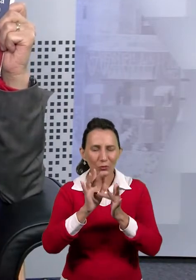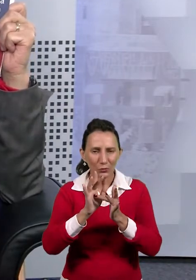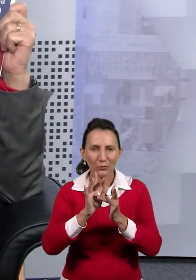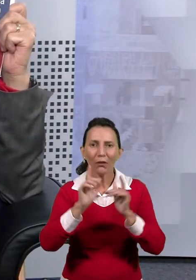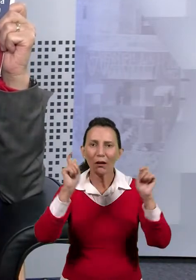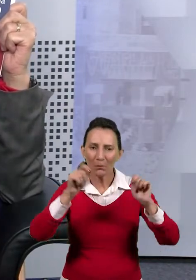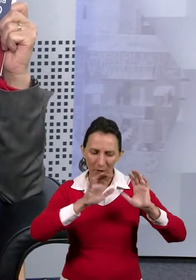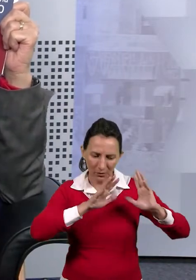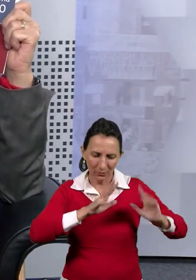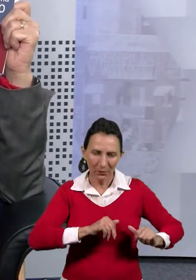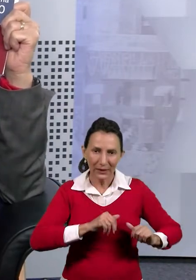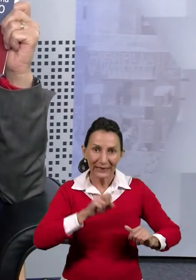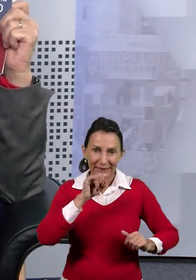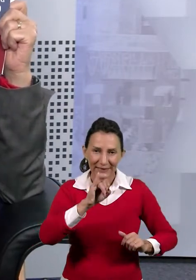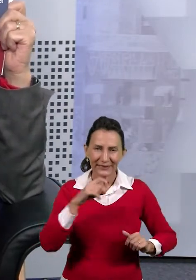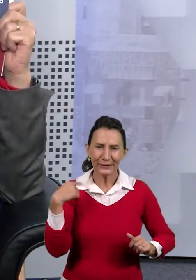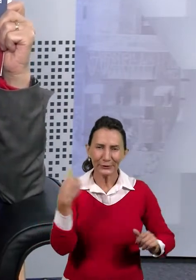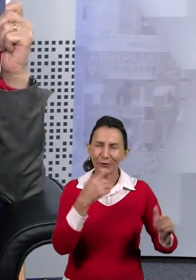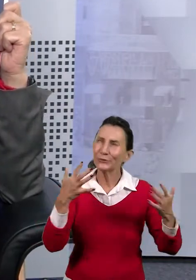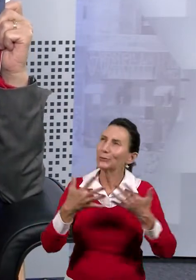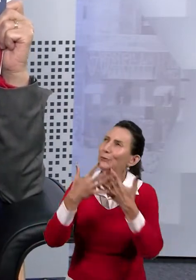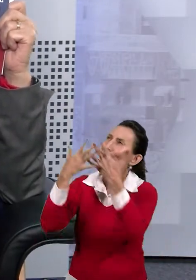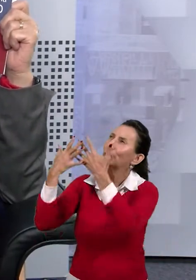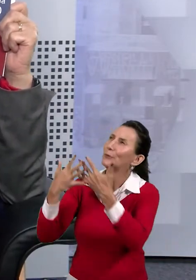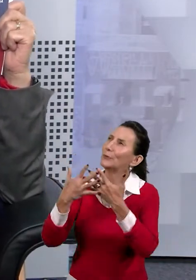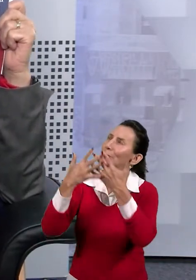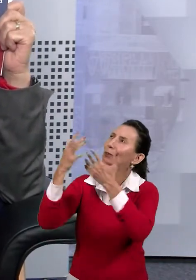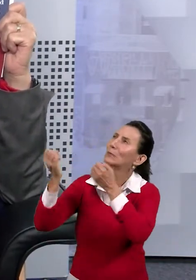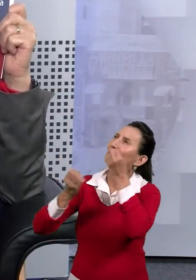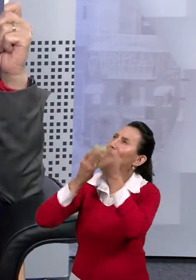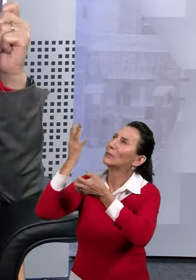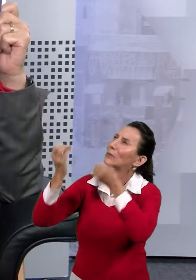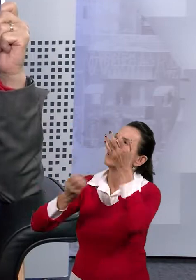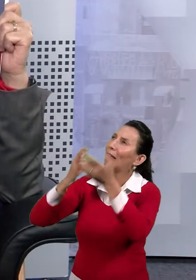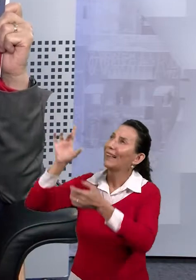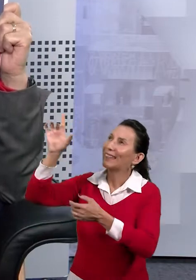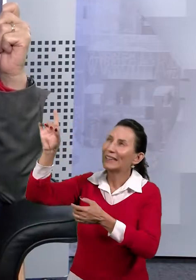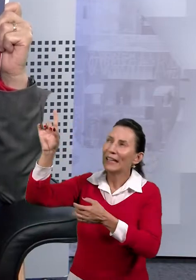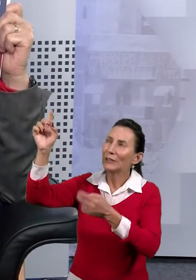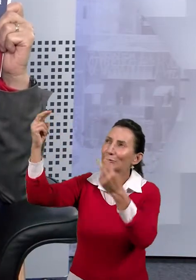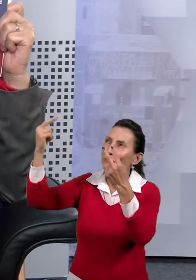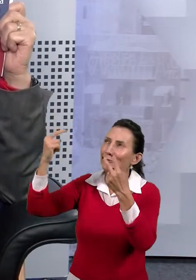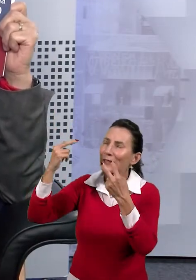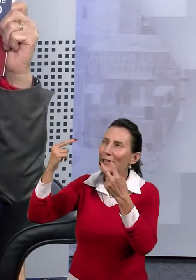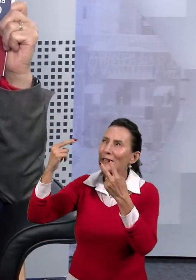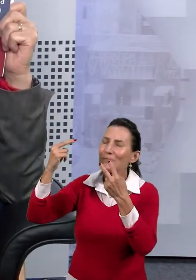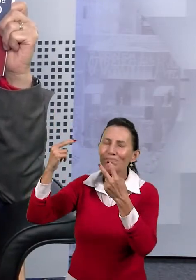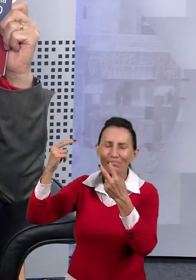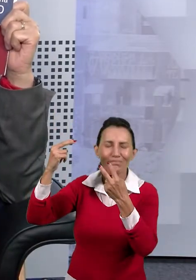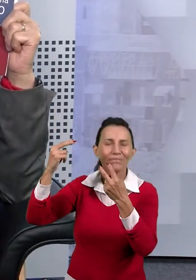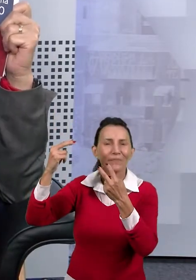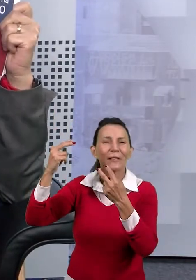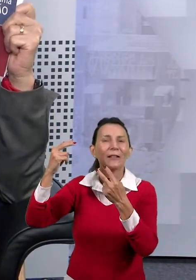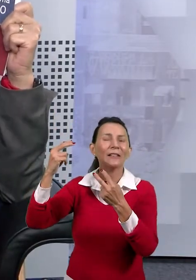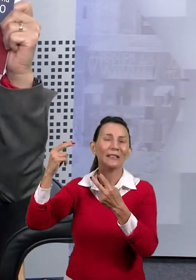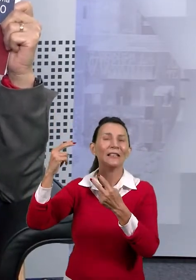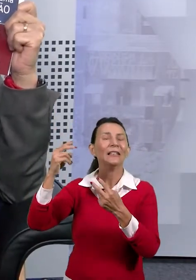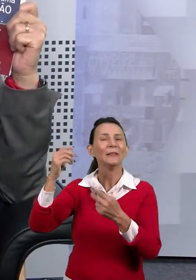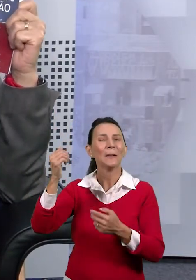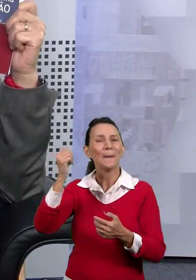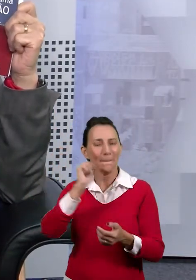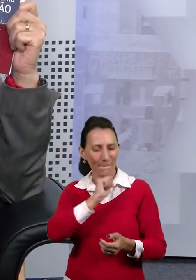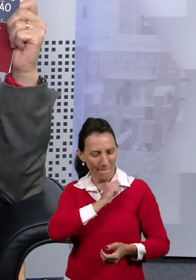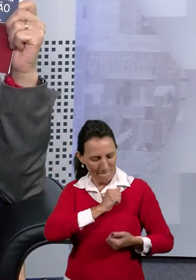nossos pecados, Ele é fiel e justo para nos perdoar os pecados. E o sangue de Jesus, seu Filho, nos lava,